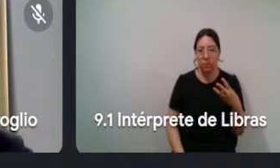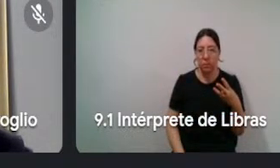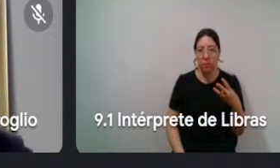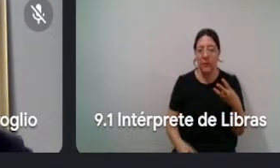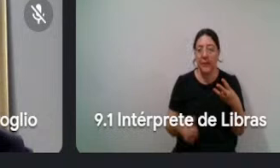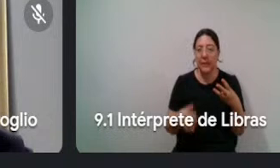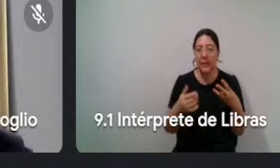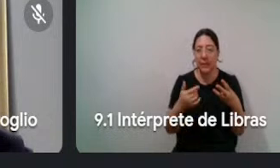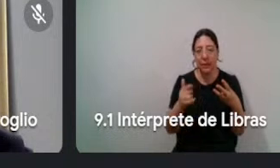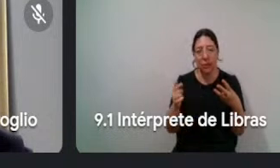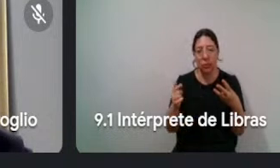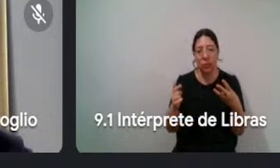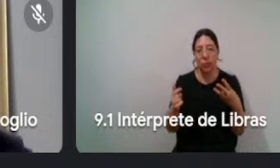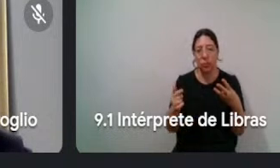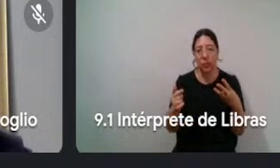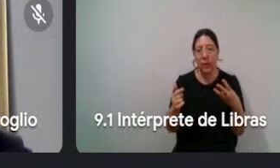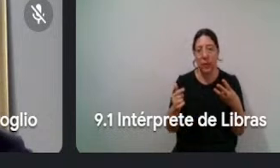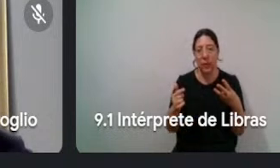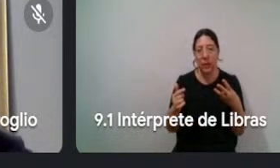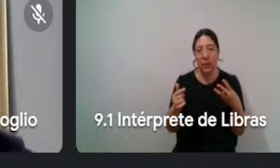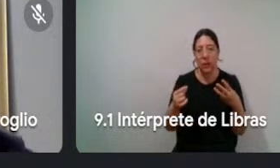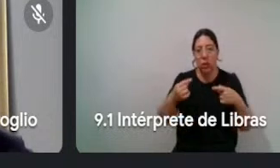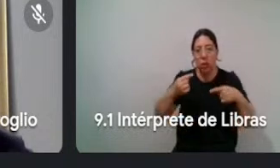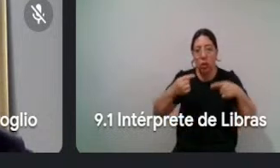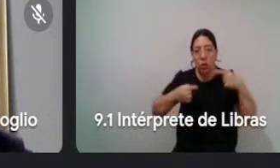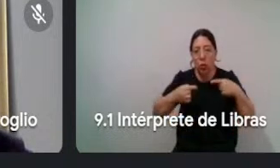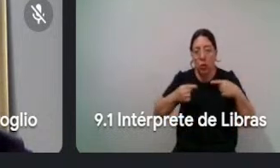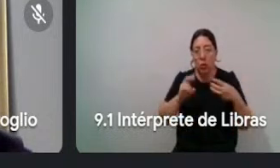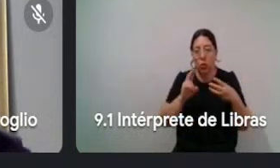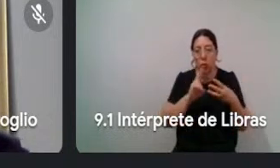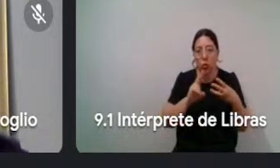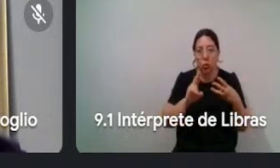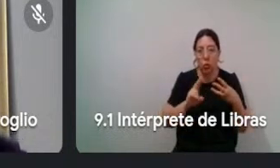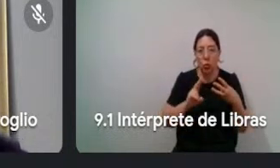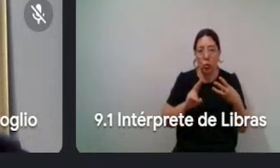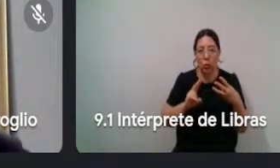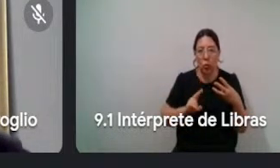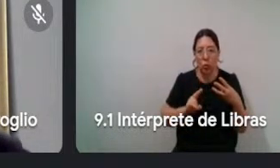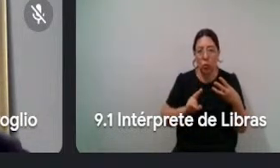que eu acabei de dizer. Desembargador Luiz